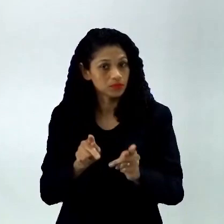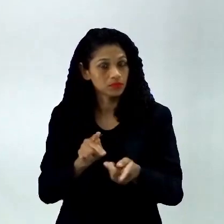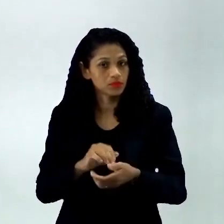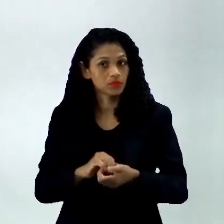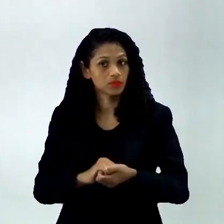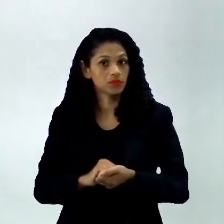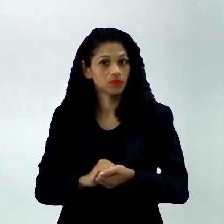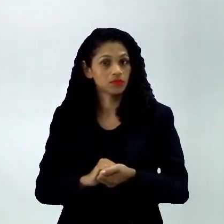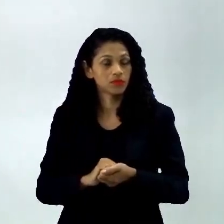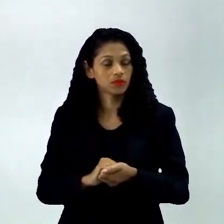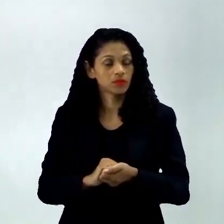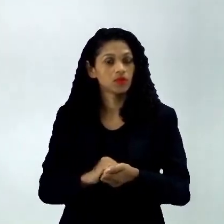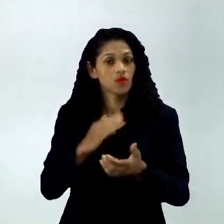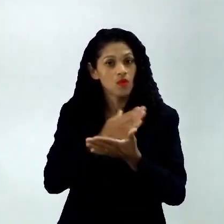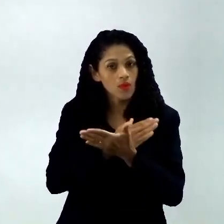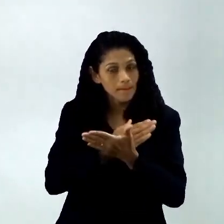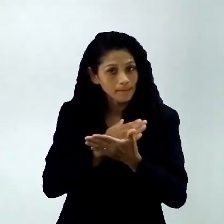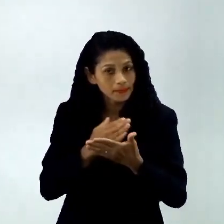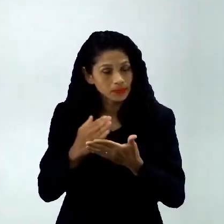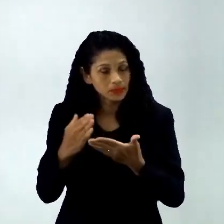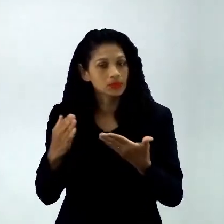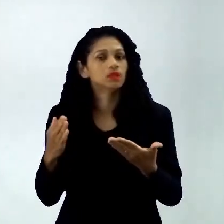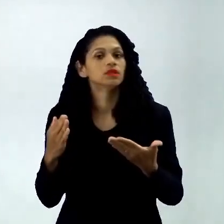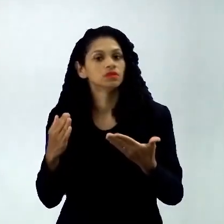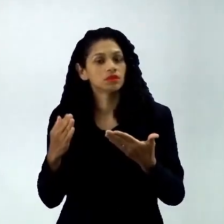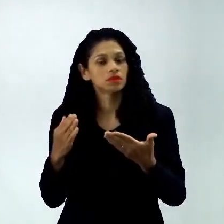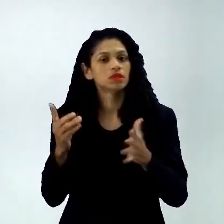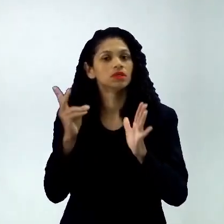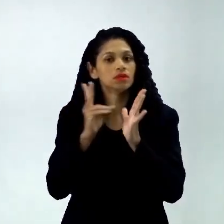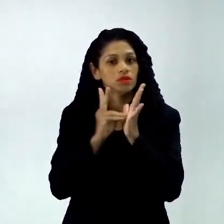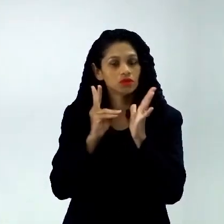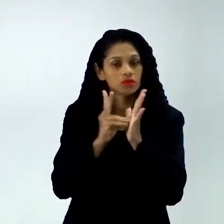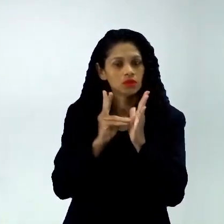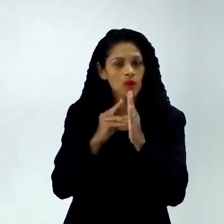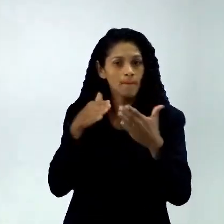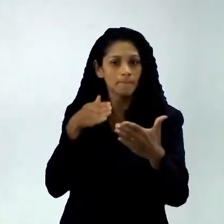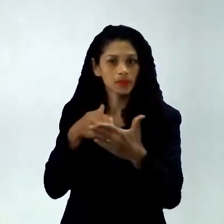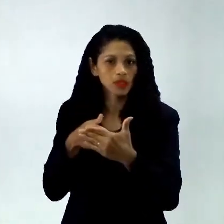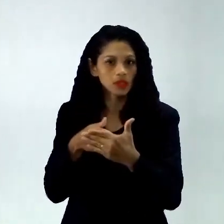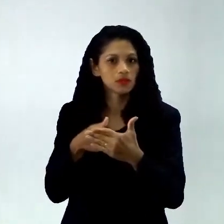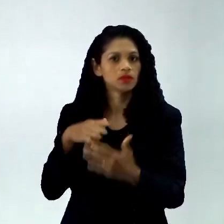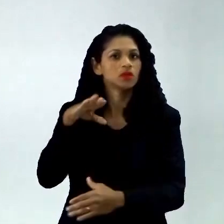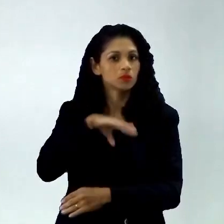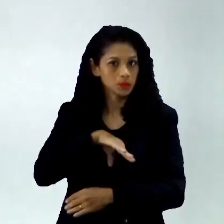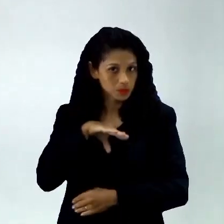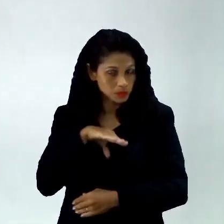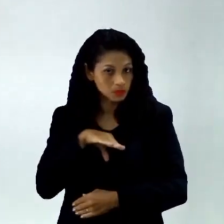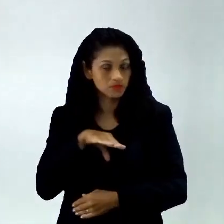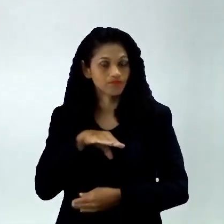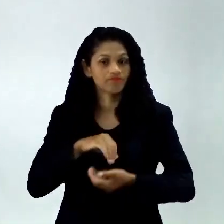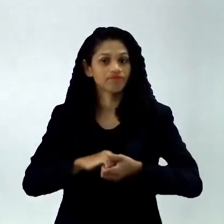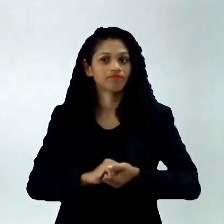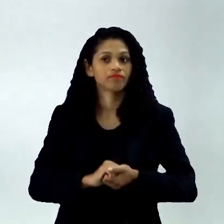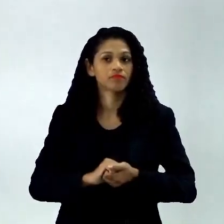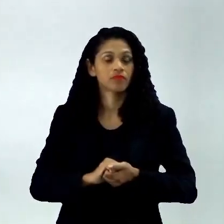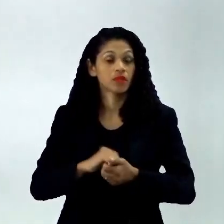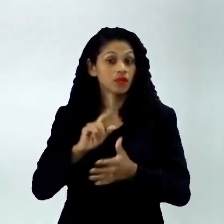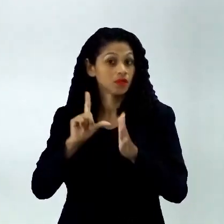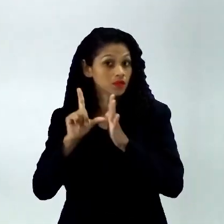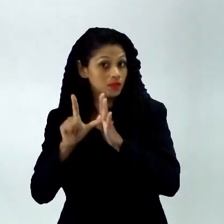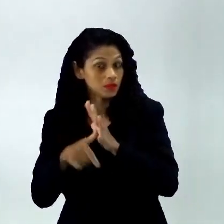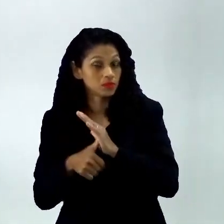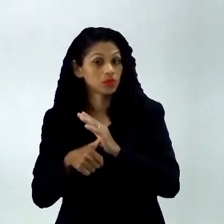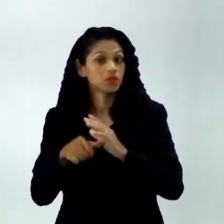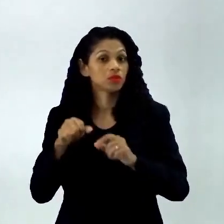em vertente indígena, bloqueada pela colonização portuguesa. Então, a gente já teve a primeira represália. Depois, no